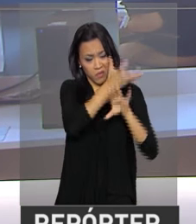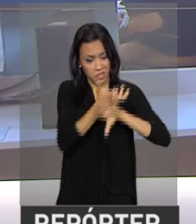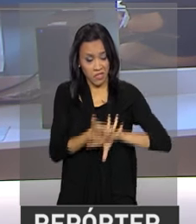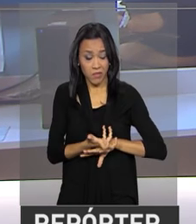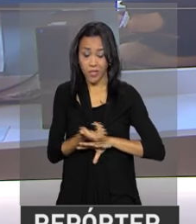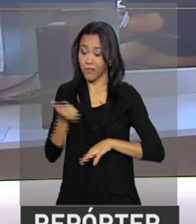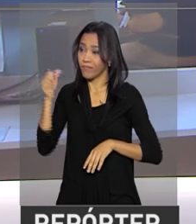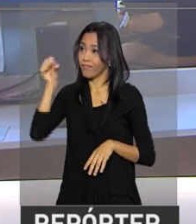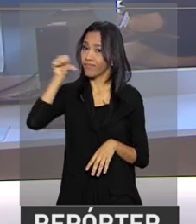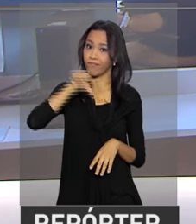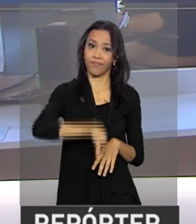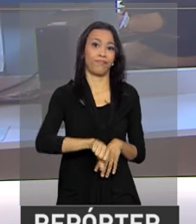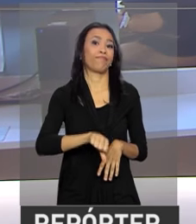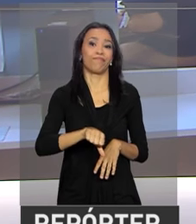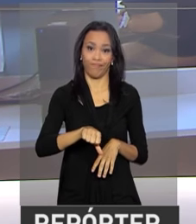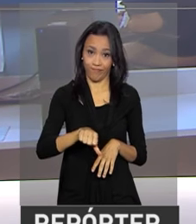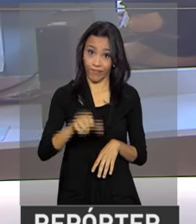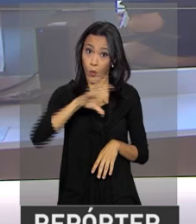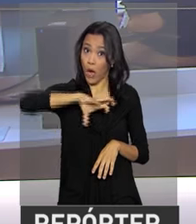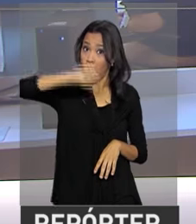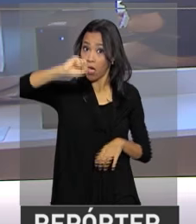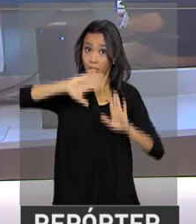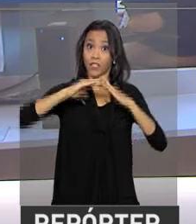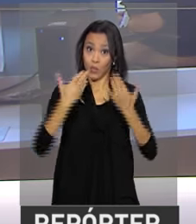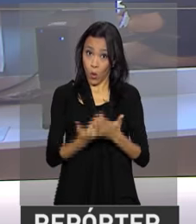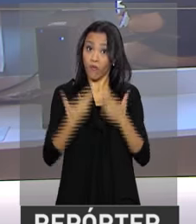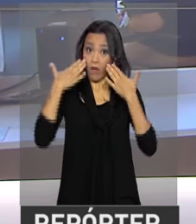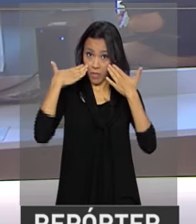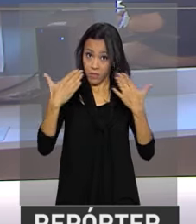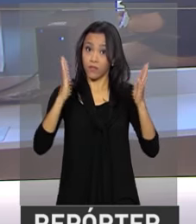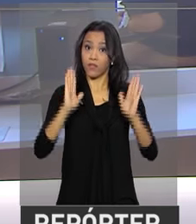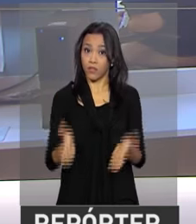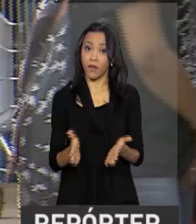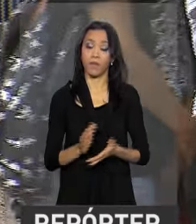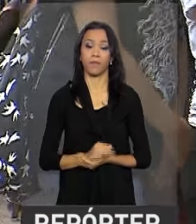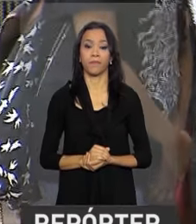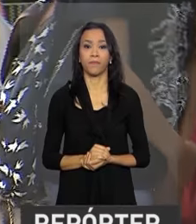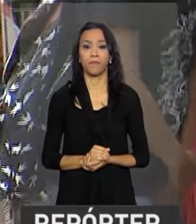o desempenho piorou. O ranking das escolas também foi apresentado.